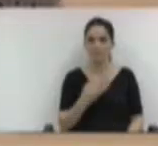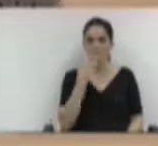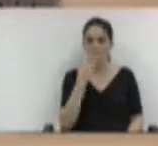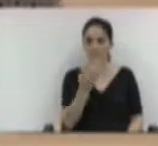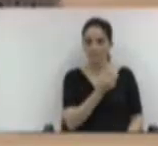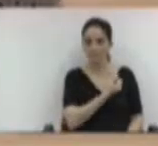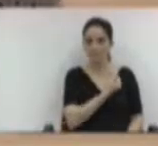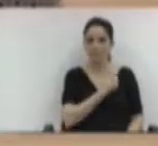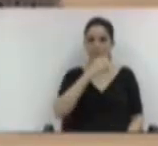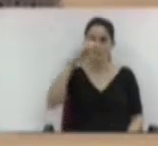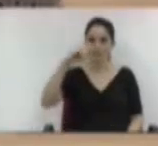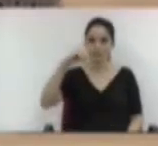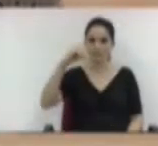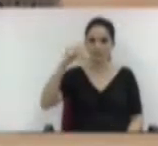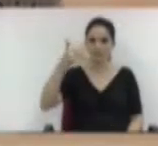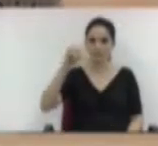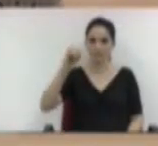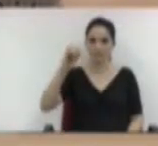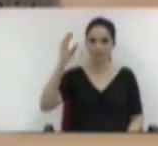Requerimento número